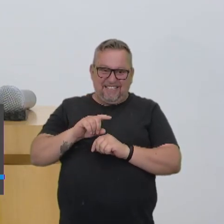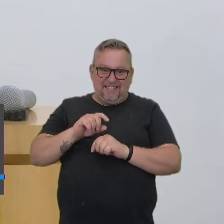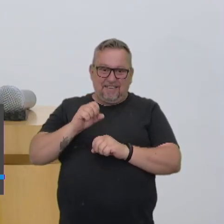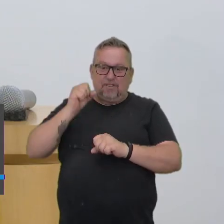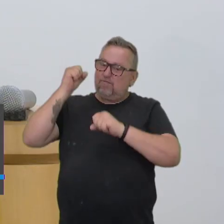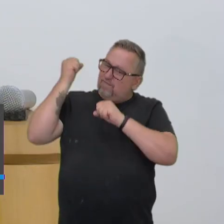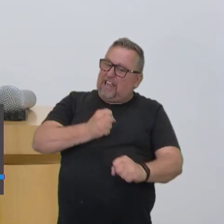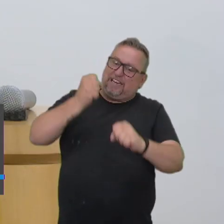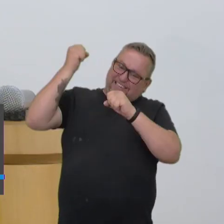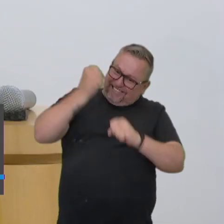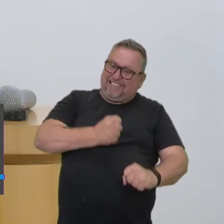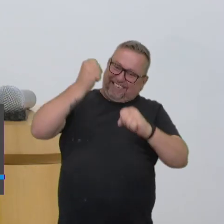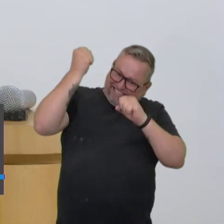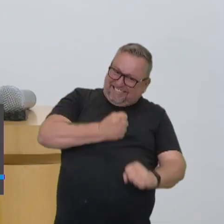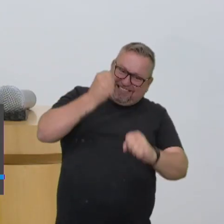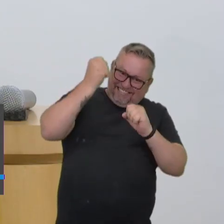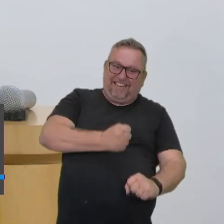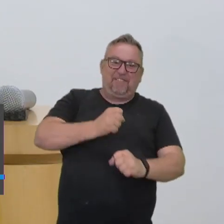com a faquinha, Sidney?